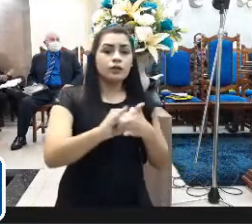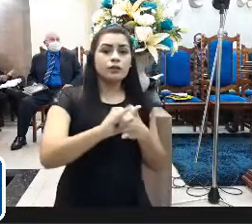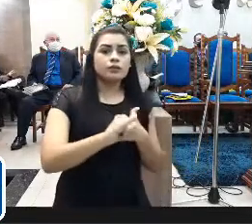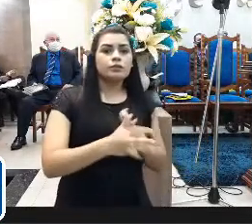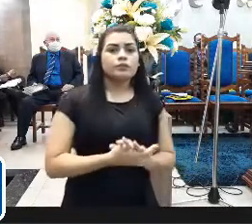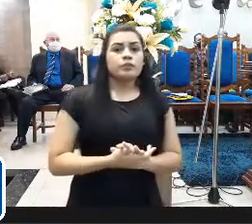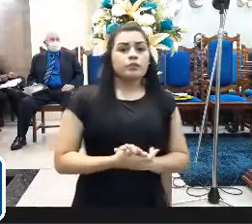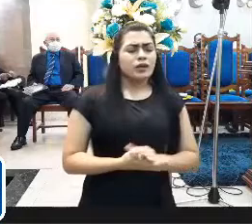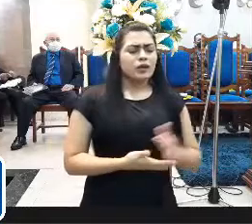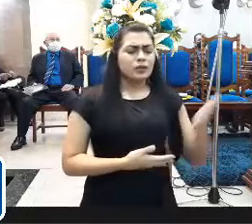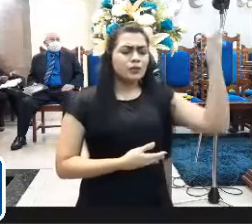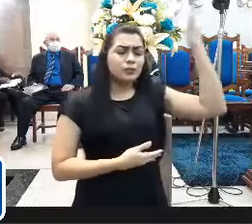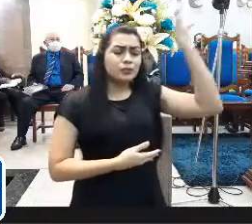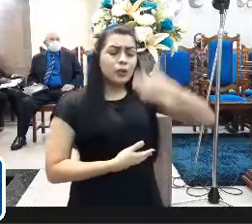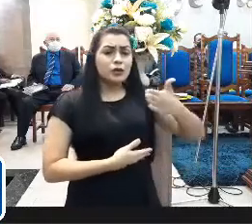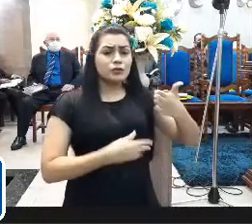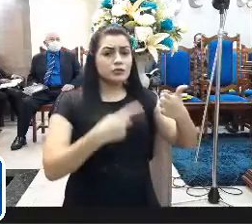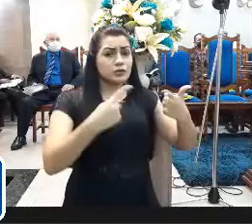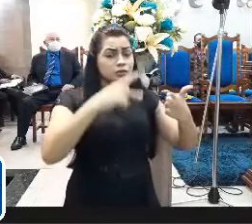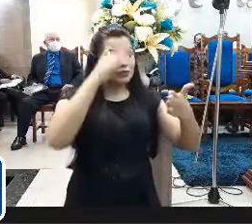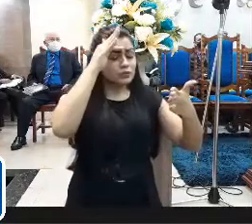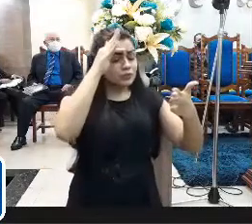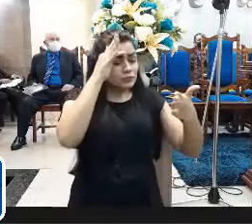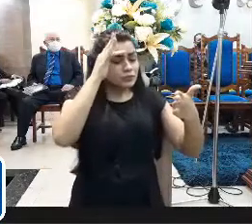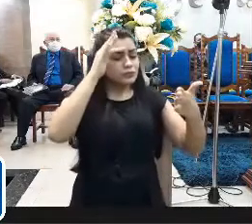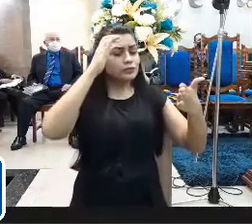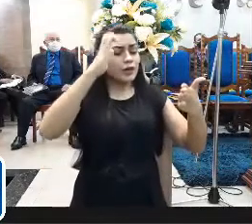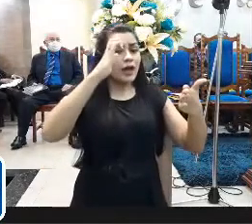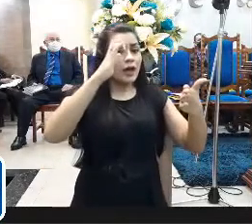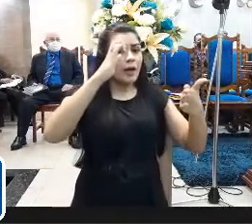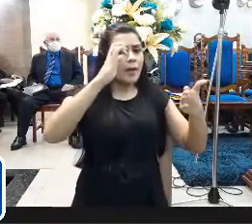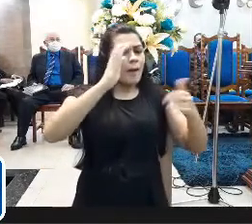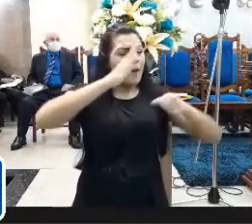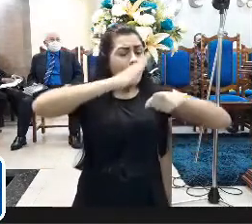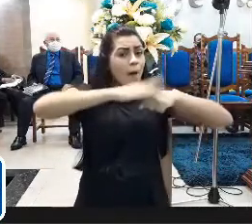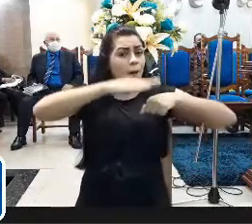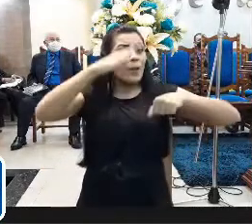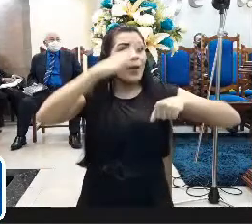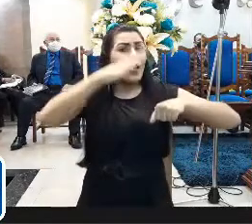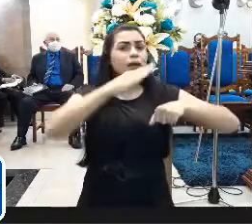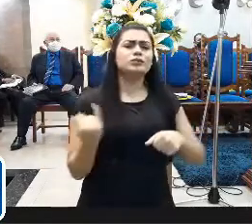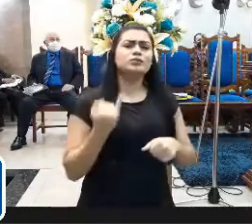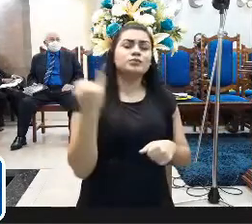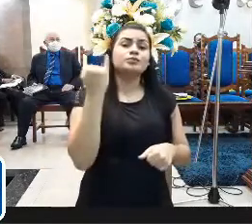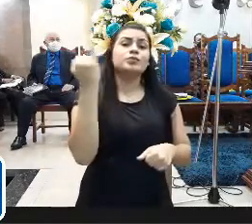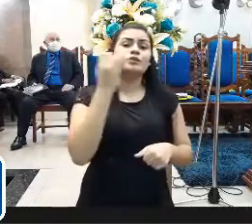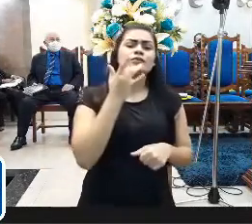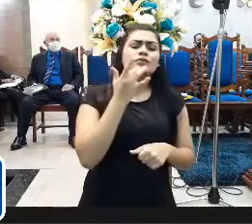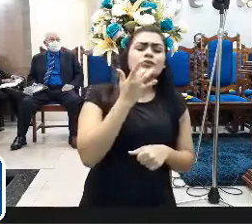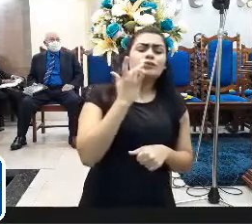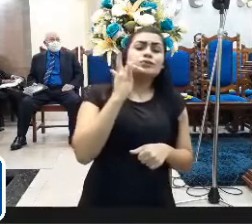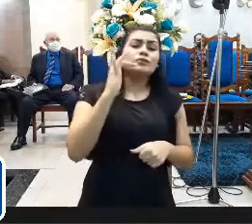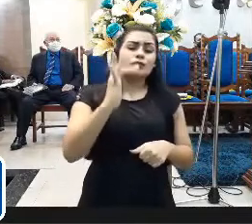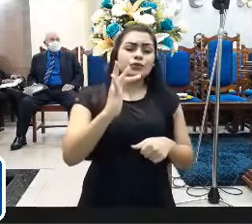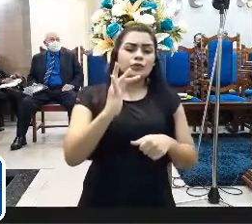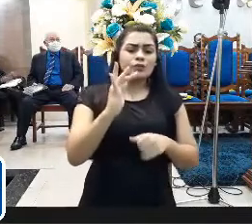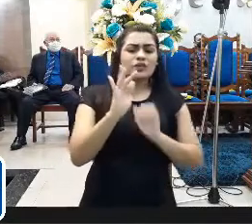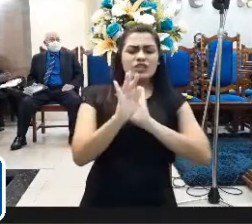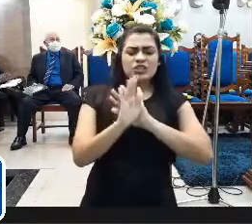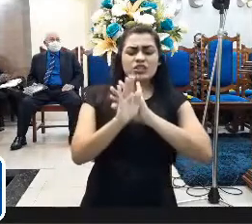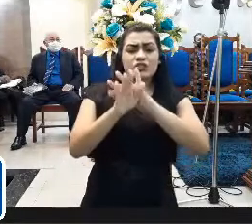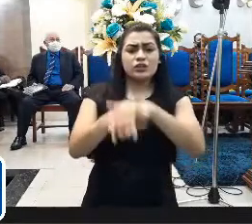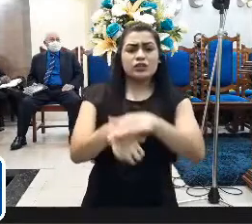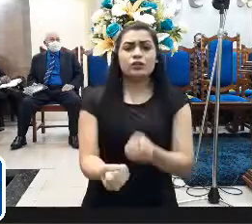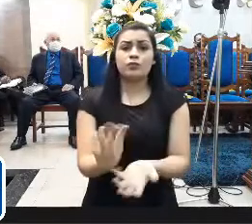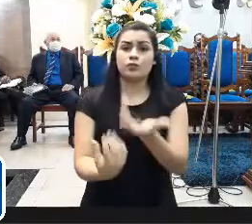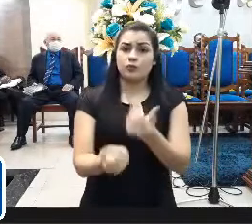fé, muito mais preciosa do que o ouro que perece, né? E é provado pelo fogo, se acha em louvor